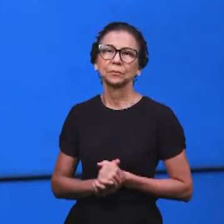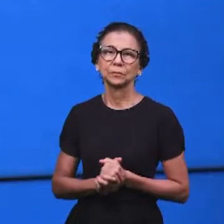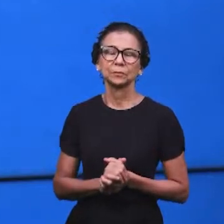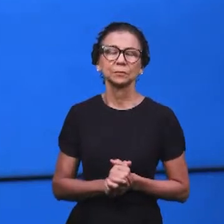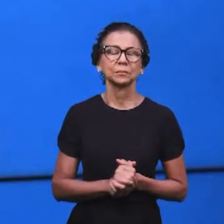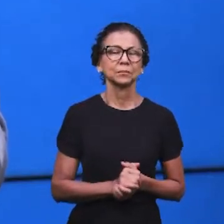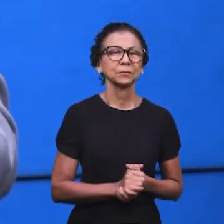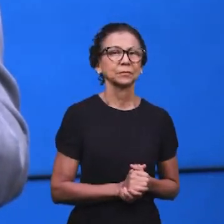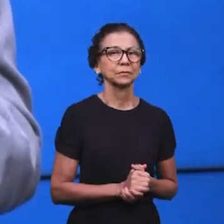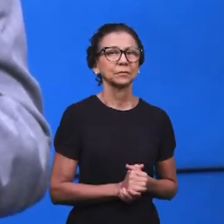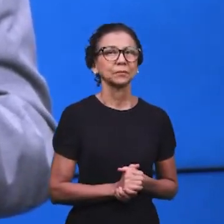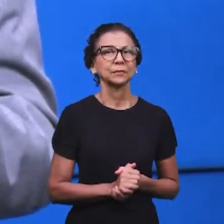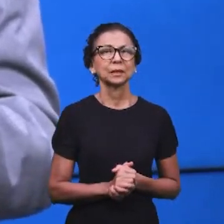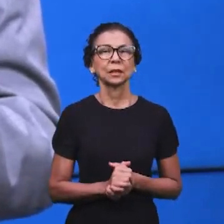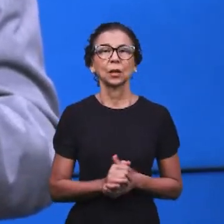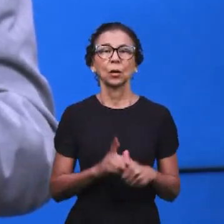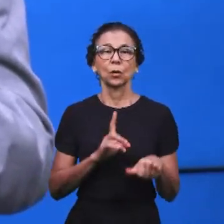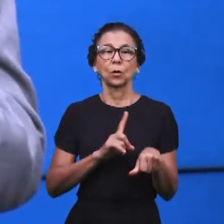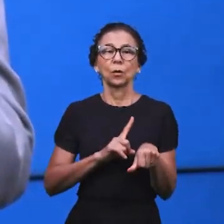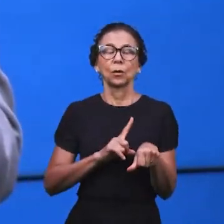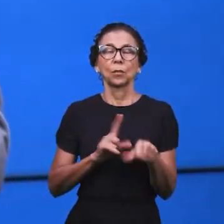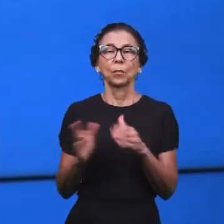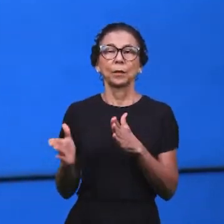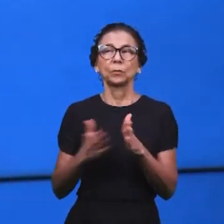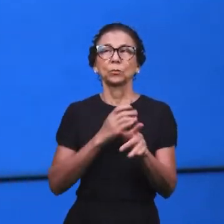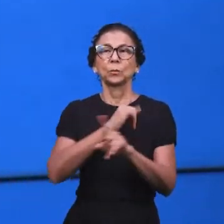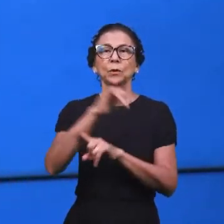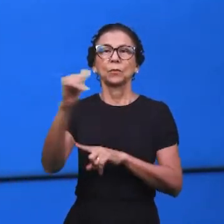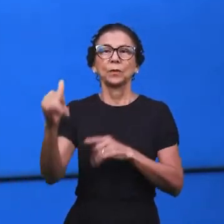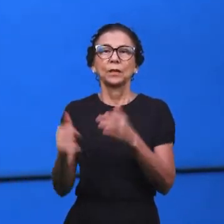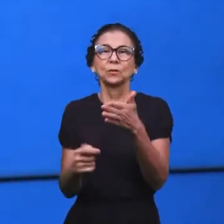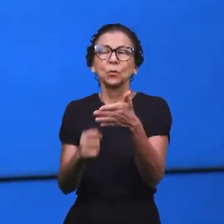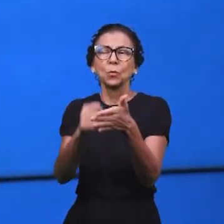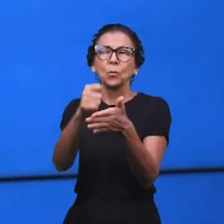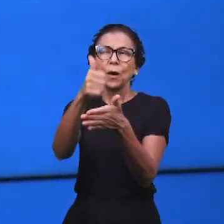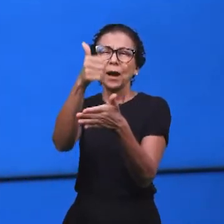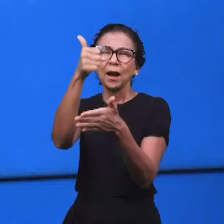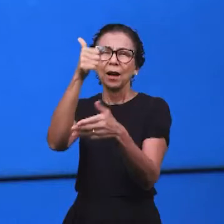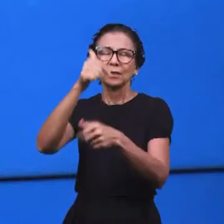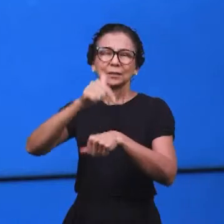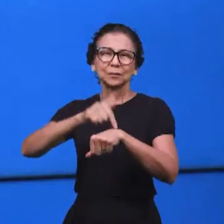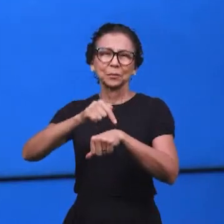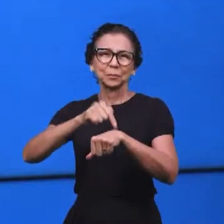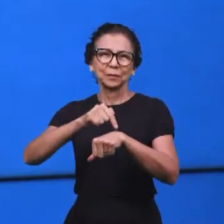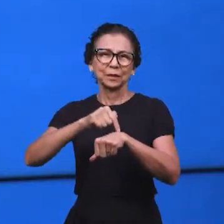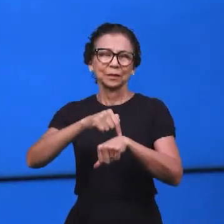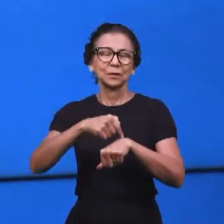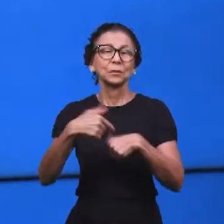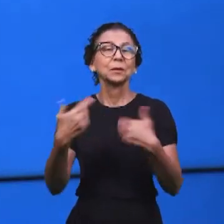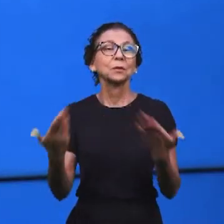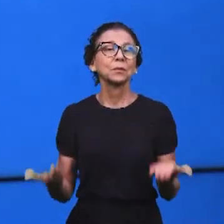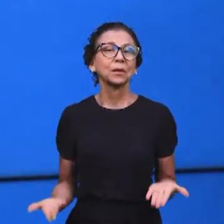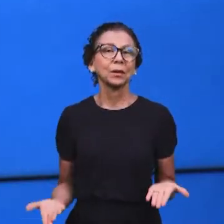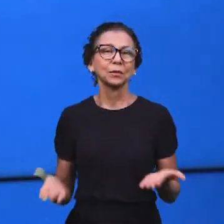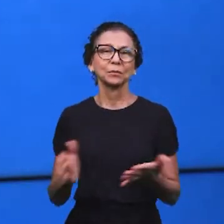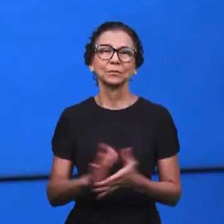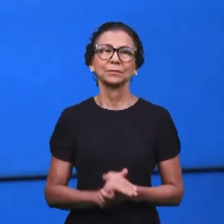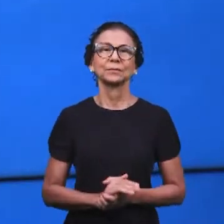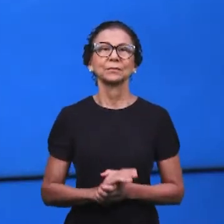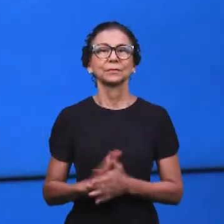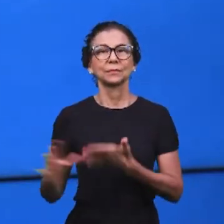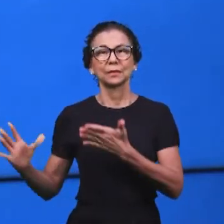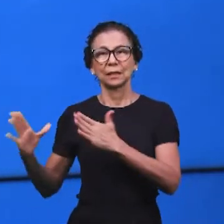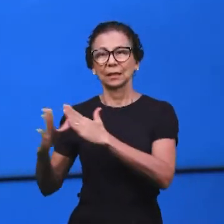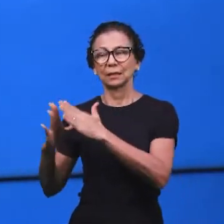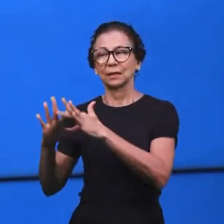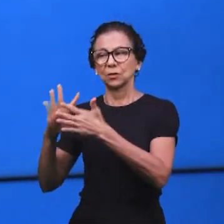é que o momento profético que estamos prestes a viver. Então a resposta da Maria Elisa é que esse momento é o momento